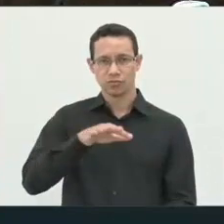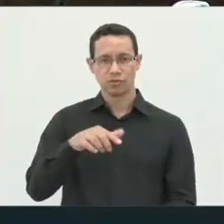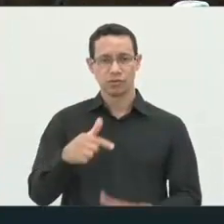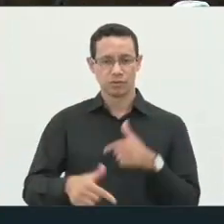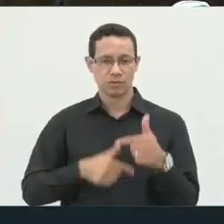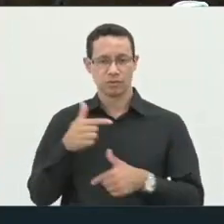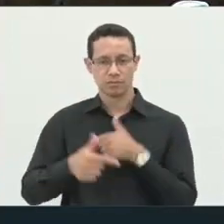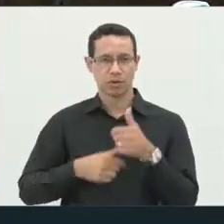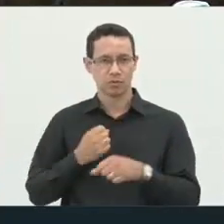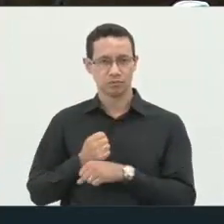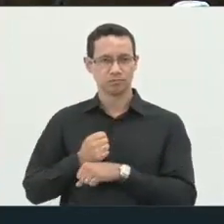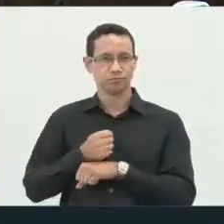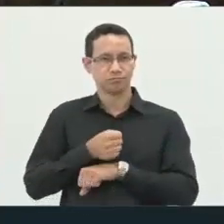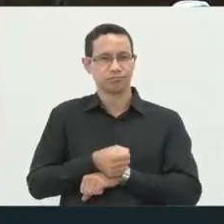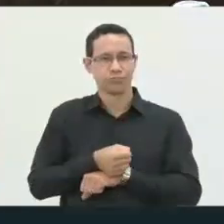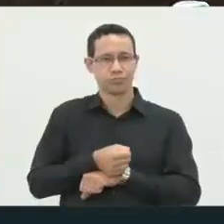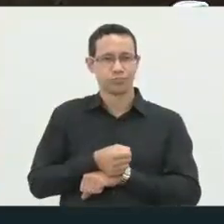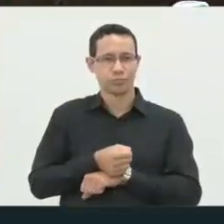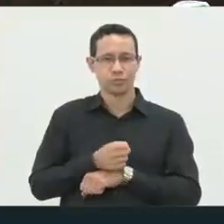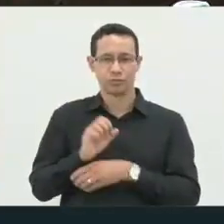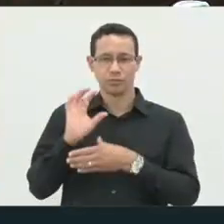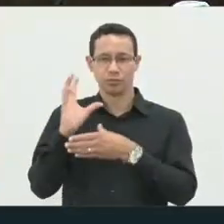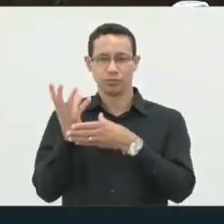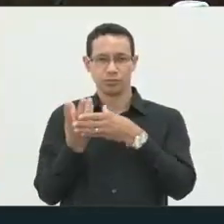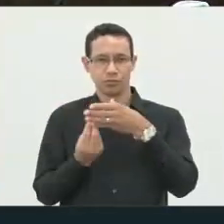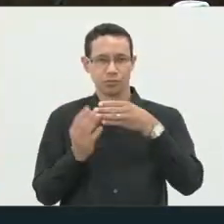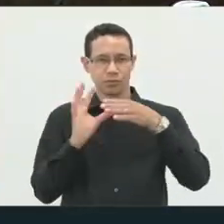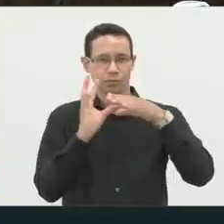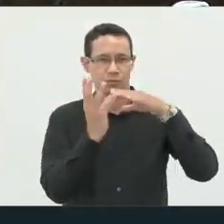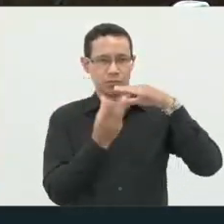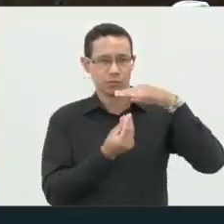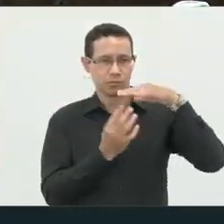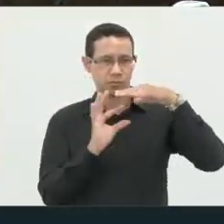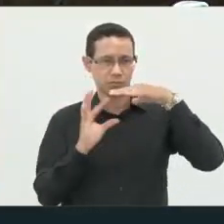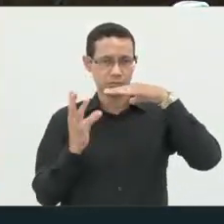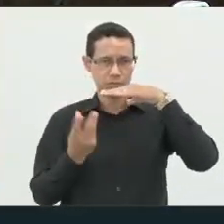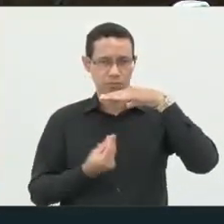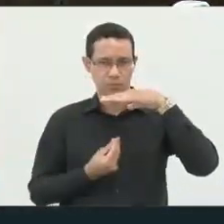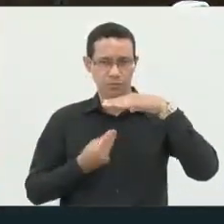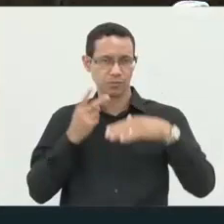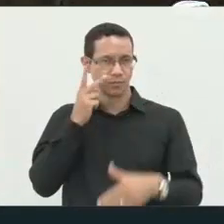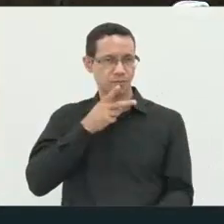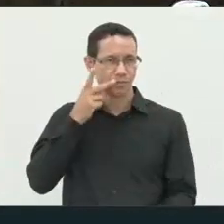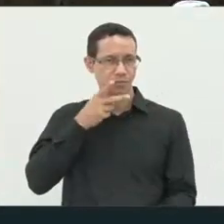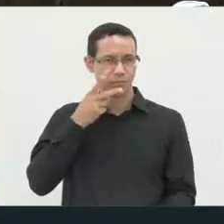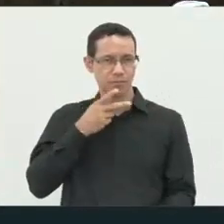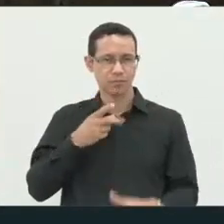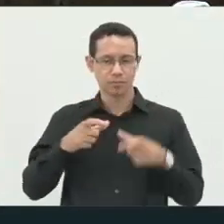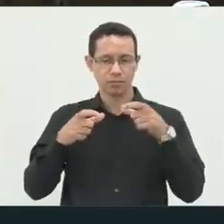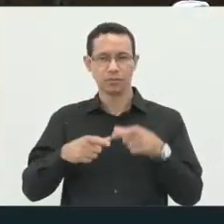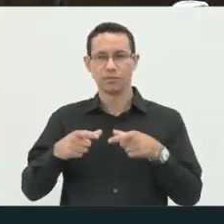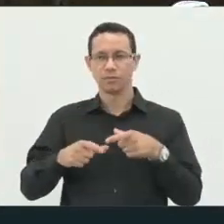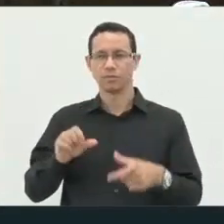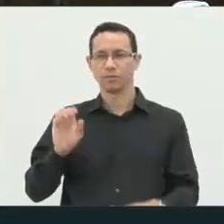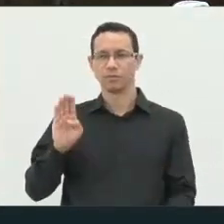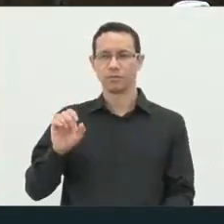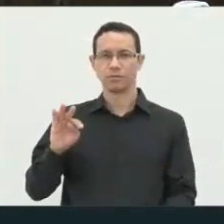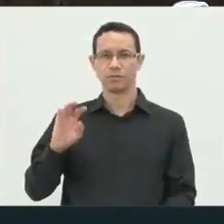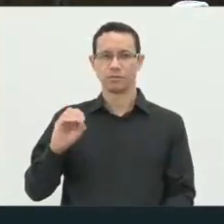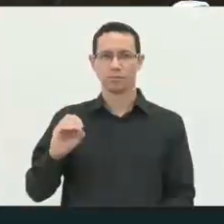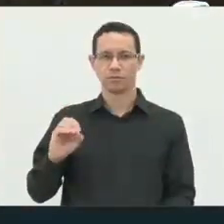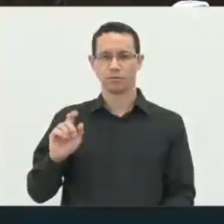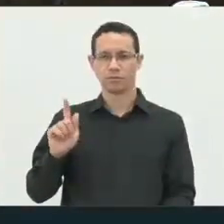em vinícolas e de Bento Gonçalves no Rio Grande do Sul o vereador disse que os acontecimentos